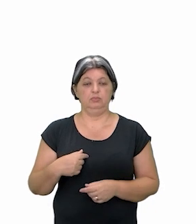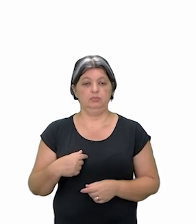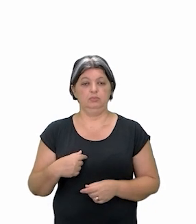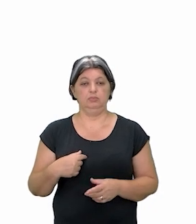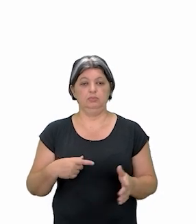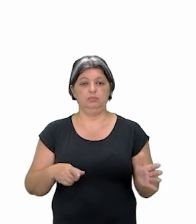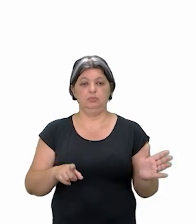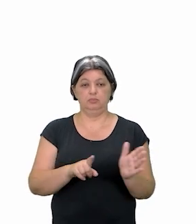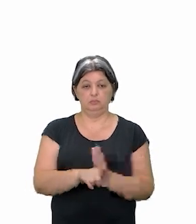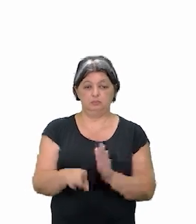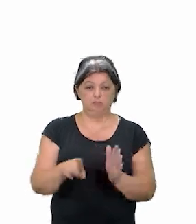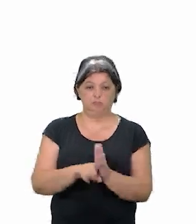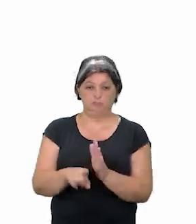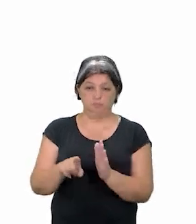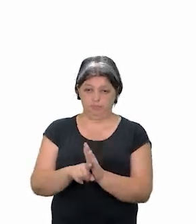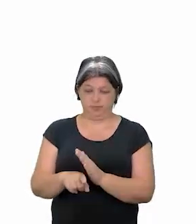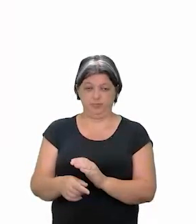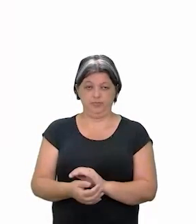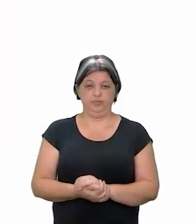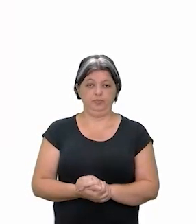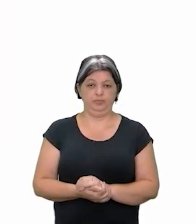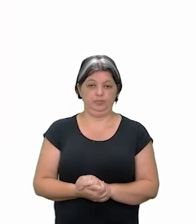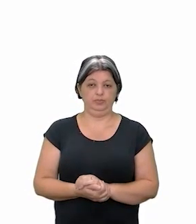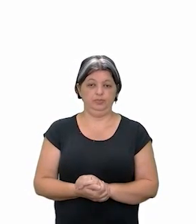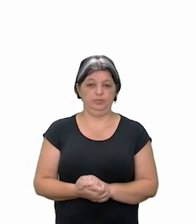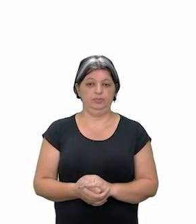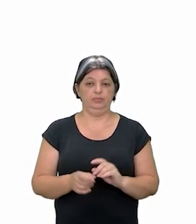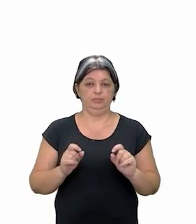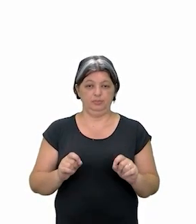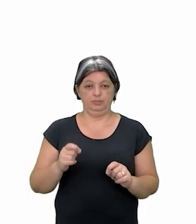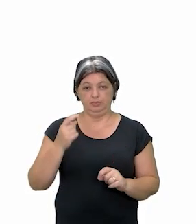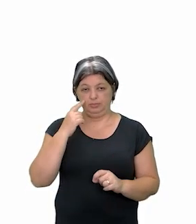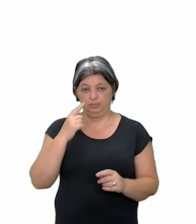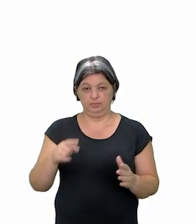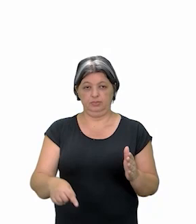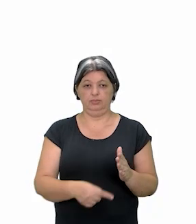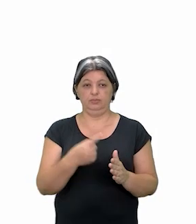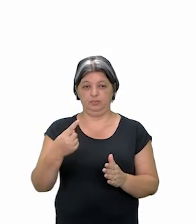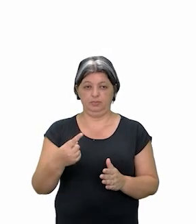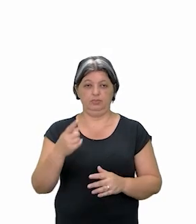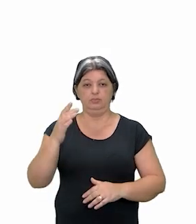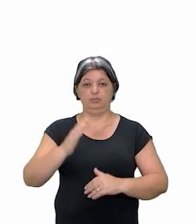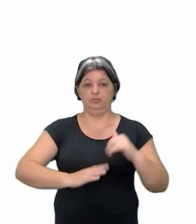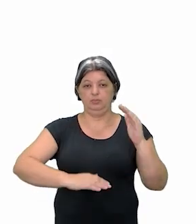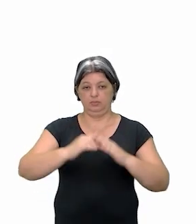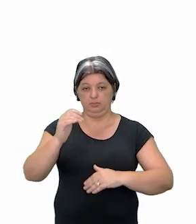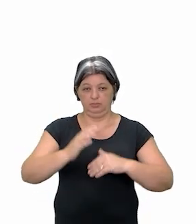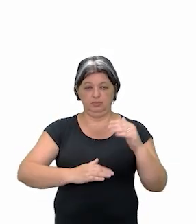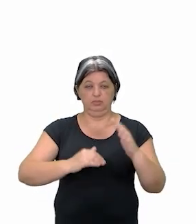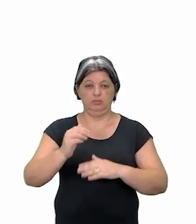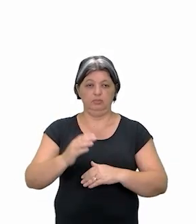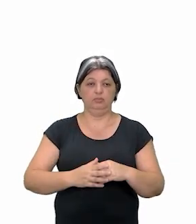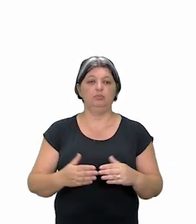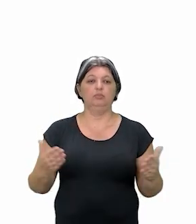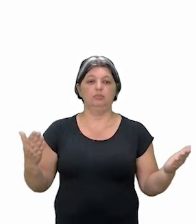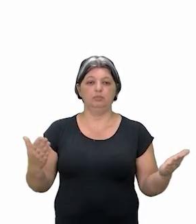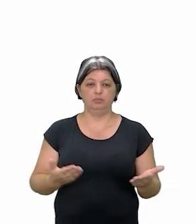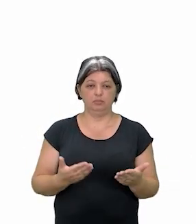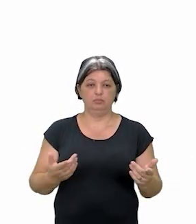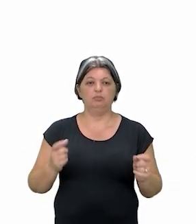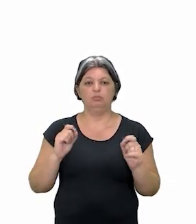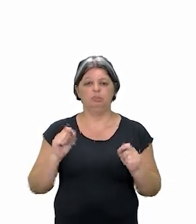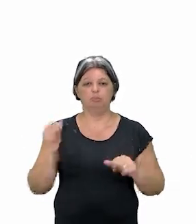que a gente pode nos fazer? Então, primeiro, quais as práticas atuais que predominam na